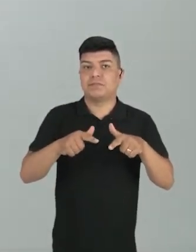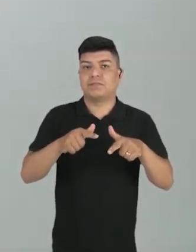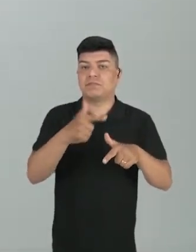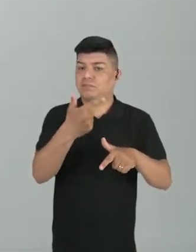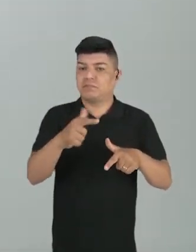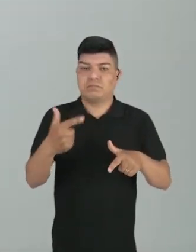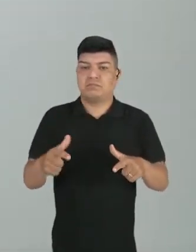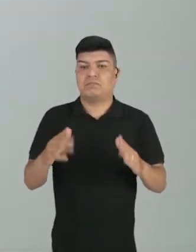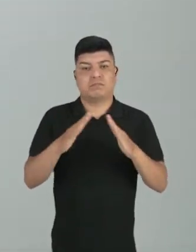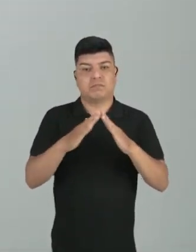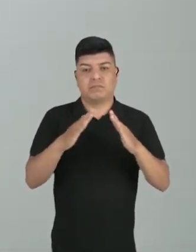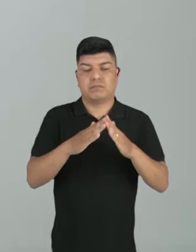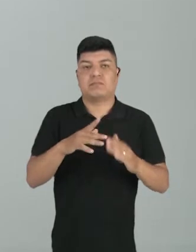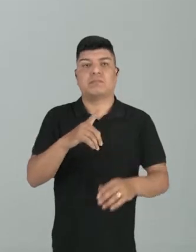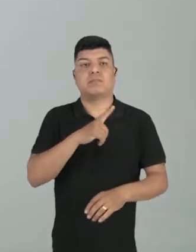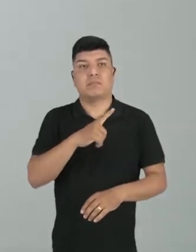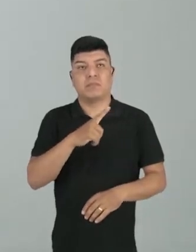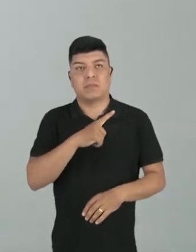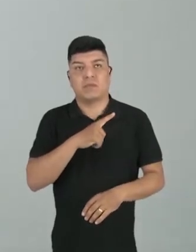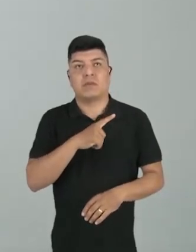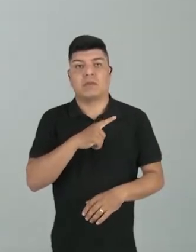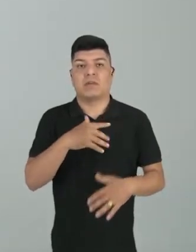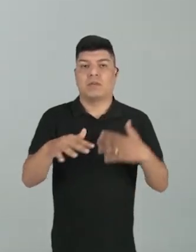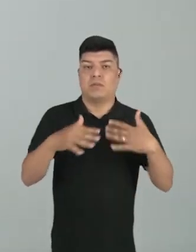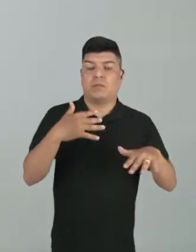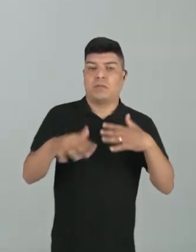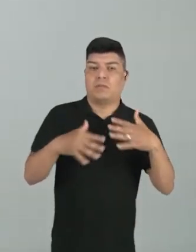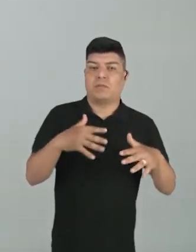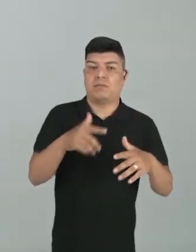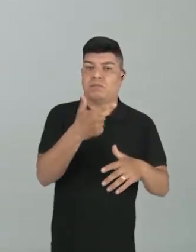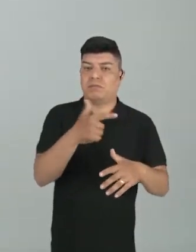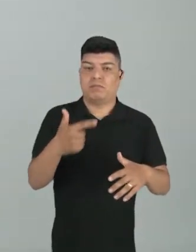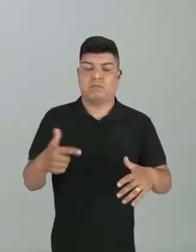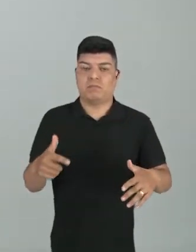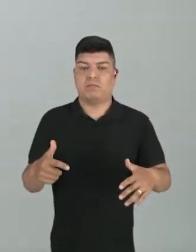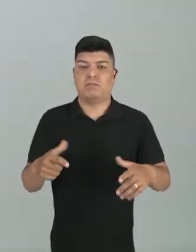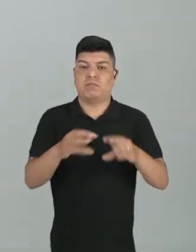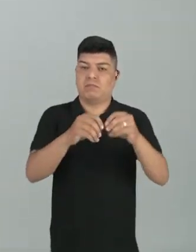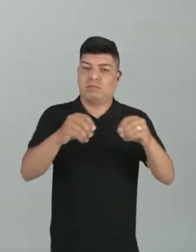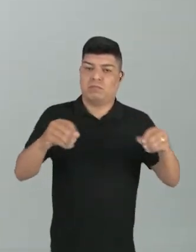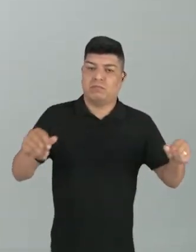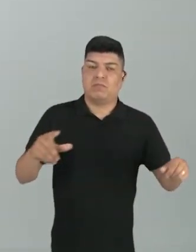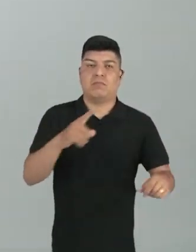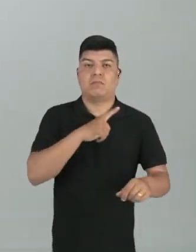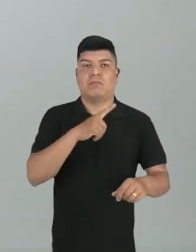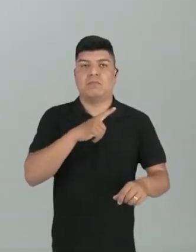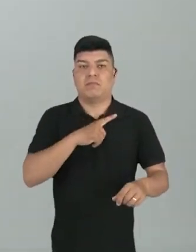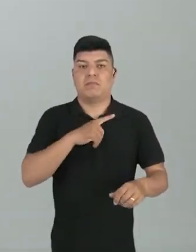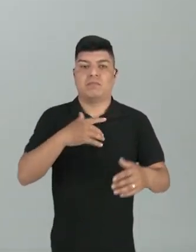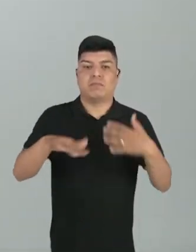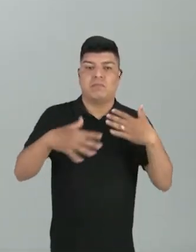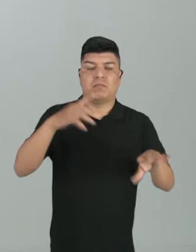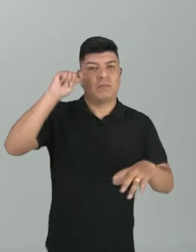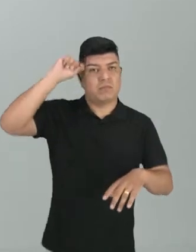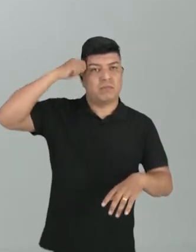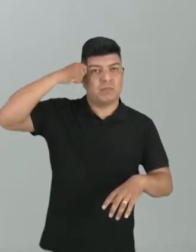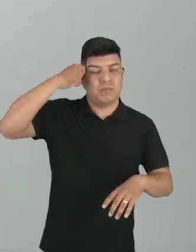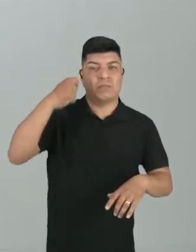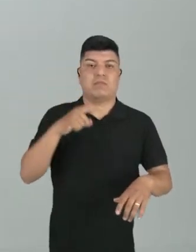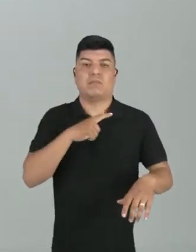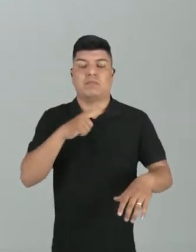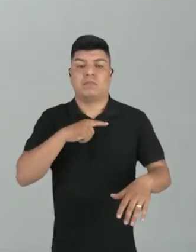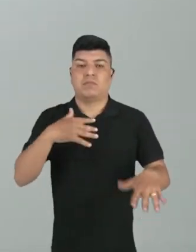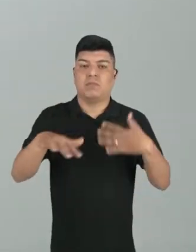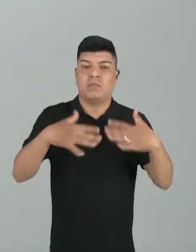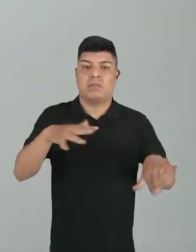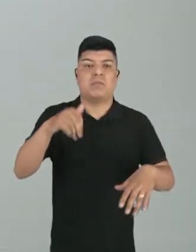terra, nós temos os movimentos daqueles que não têm teto, nós temos o movimento negro, nós temos o movimento de